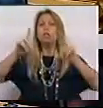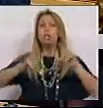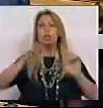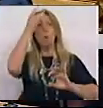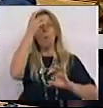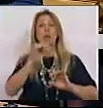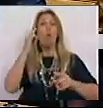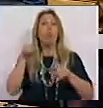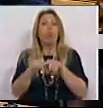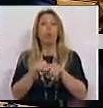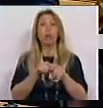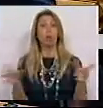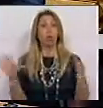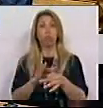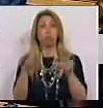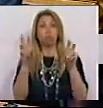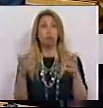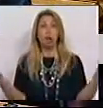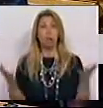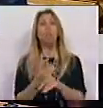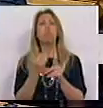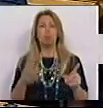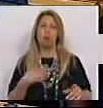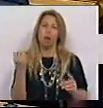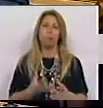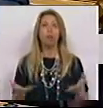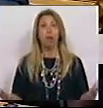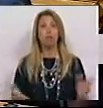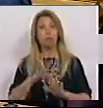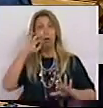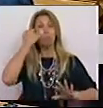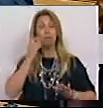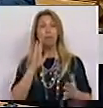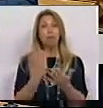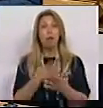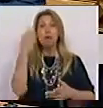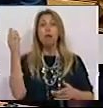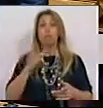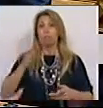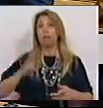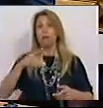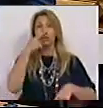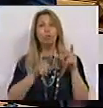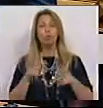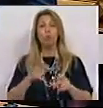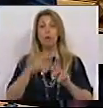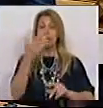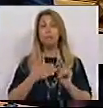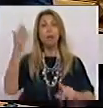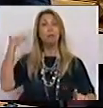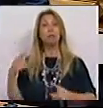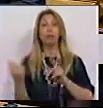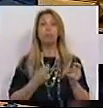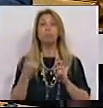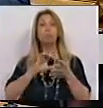que é altamente lamentável, porque é um problema que afeta milhares de contribuintes. Na semana passada discutimos aqui o projeto de lei do Partido